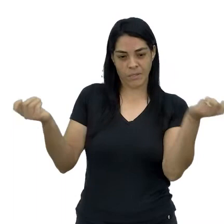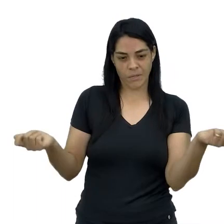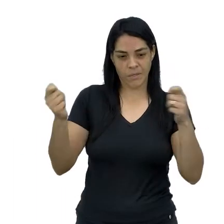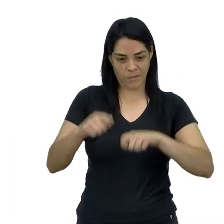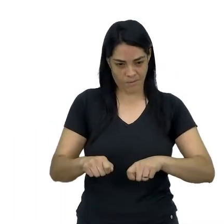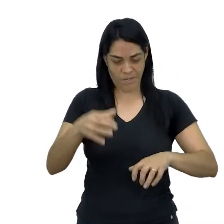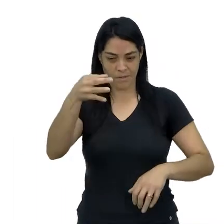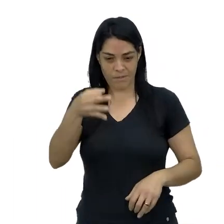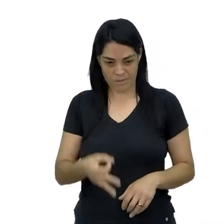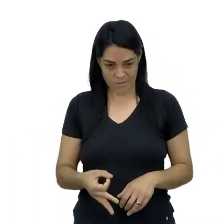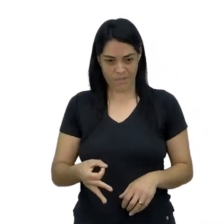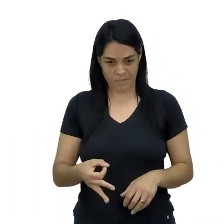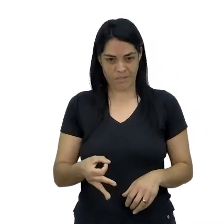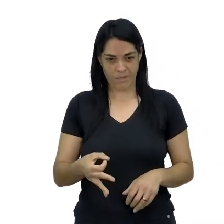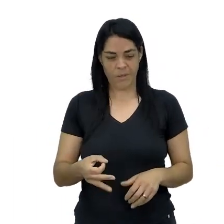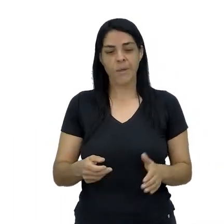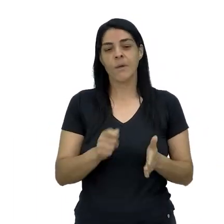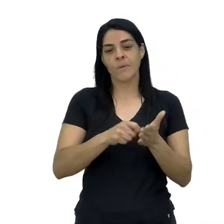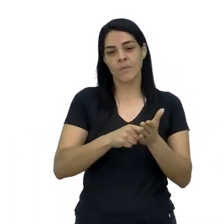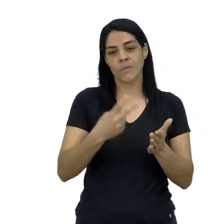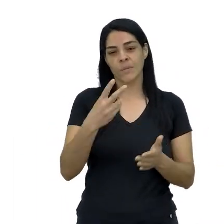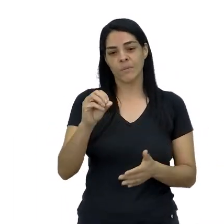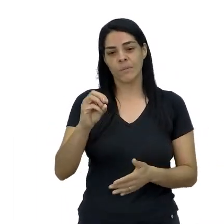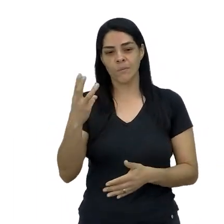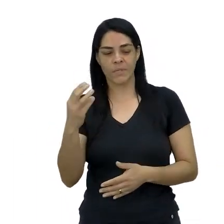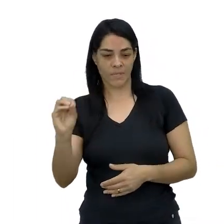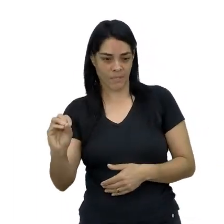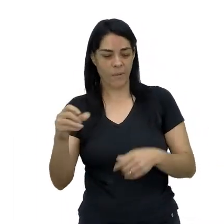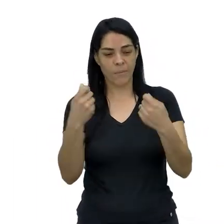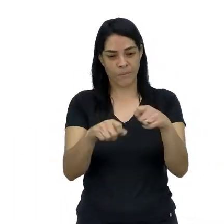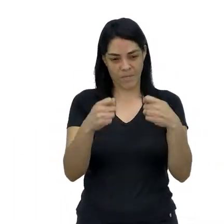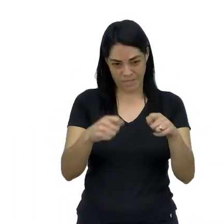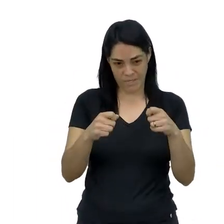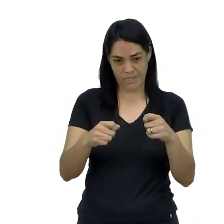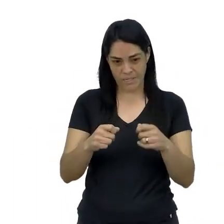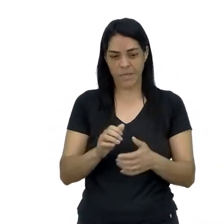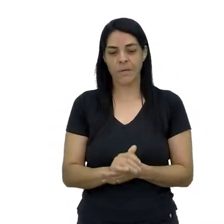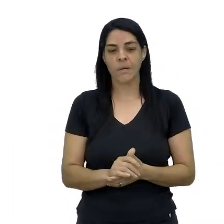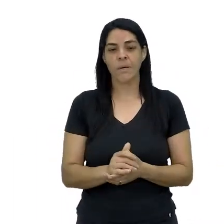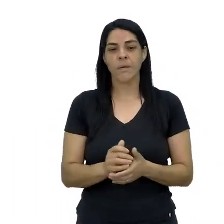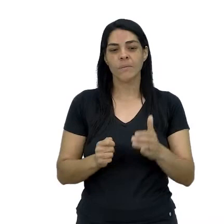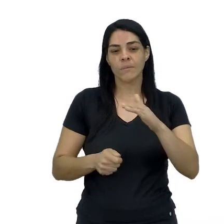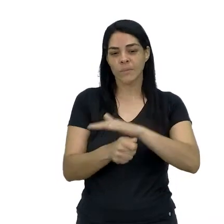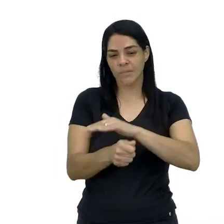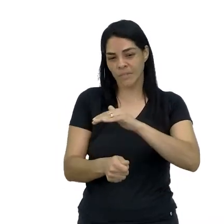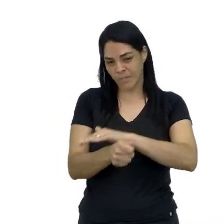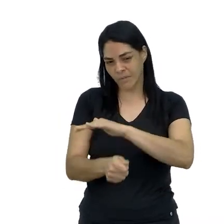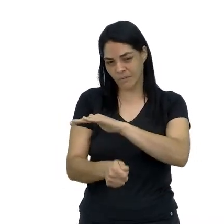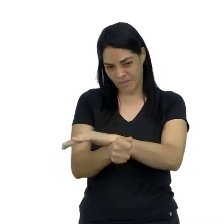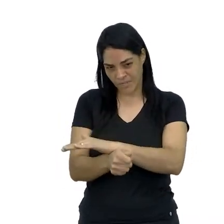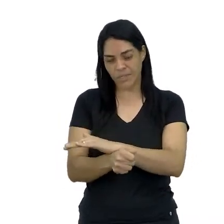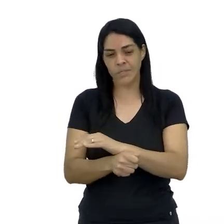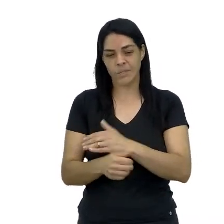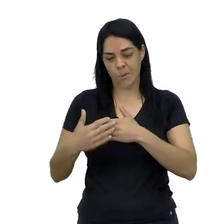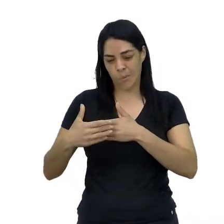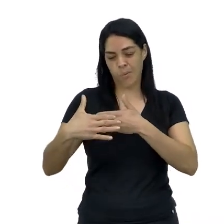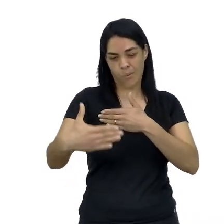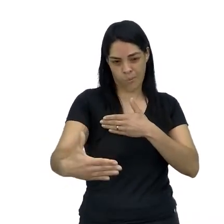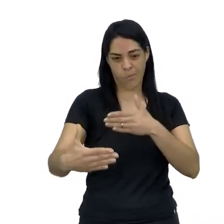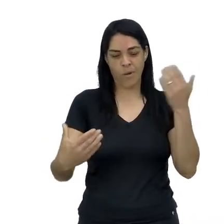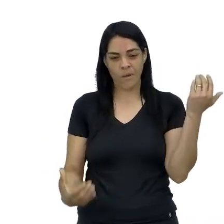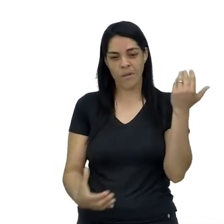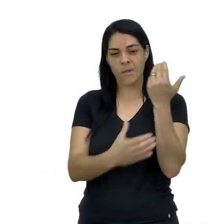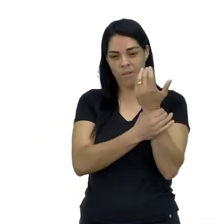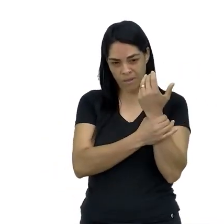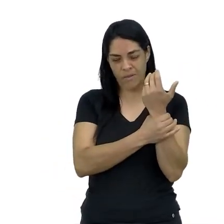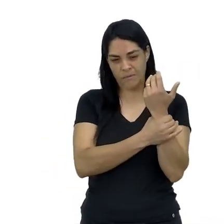capacidades corretas para a Agenda 2030. Precisamos investir na aprendizagem a longo prazo para defender a